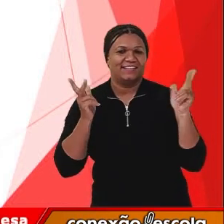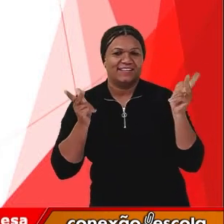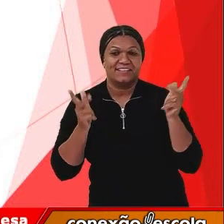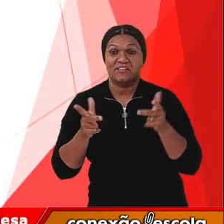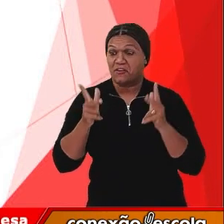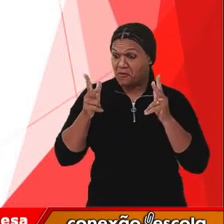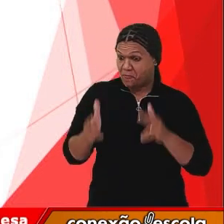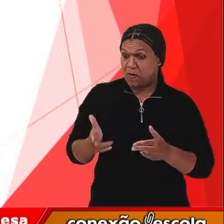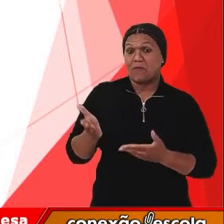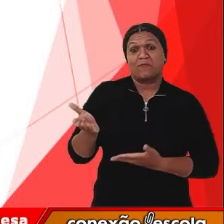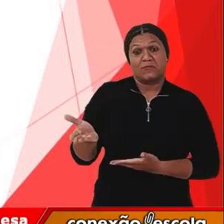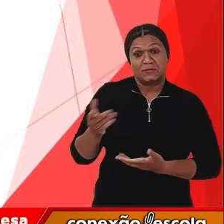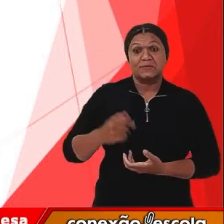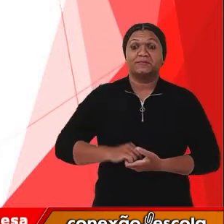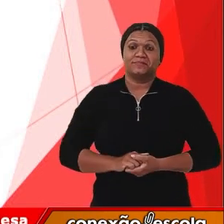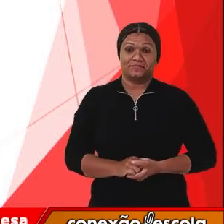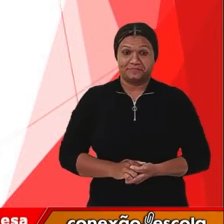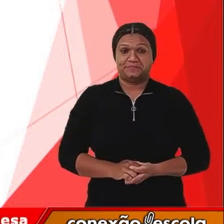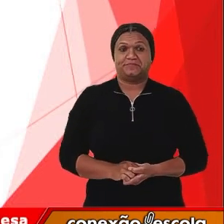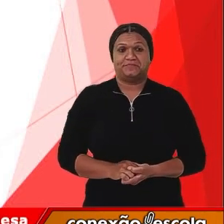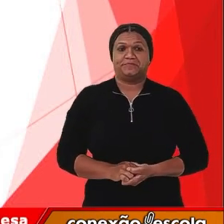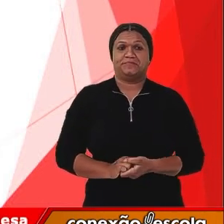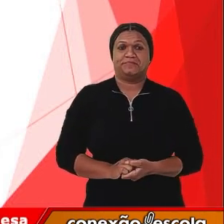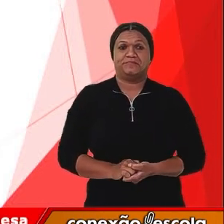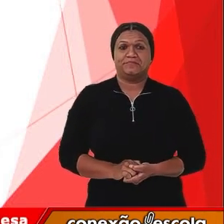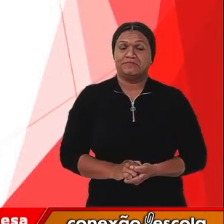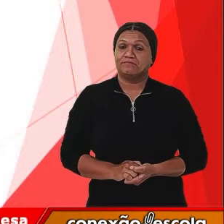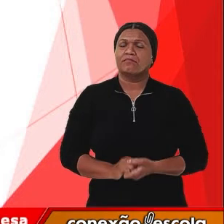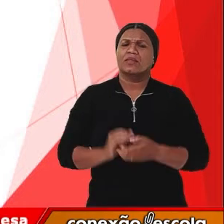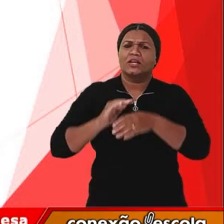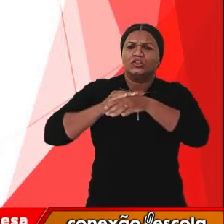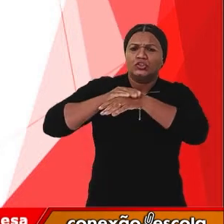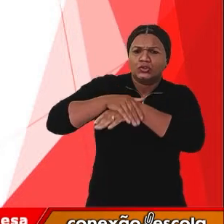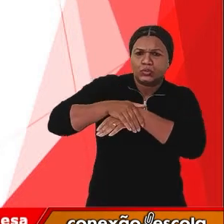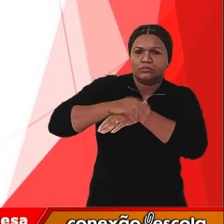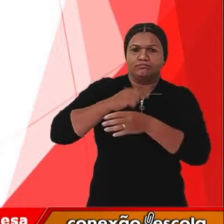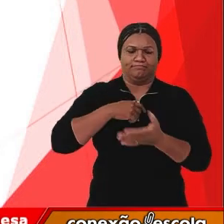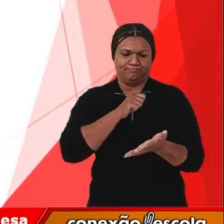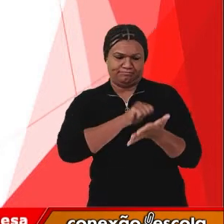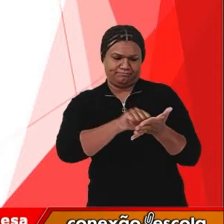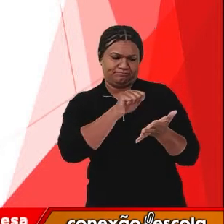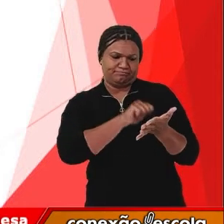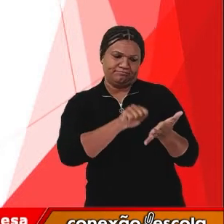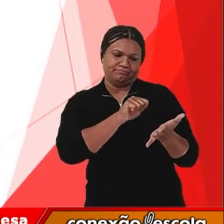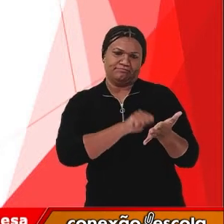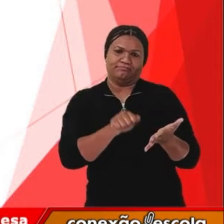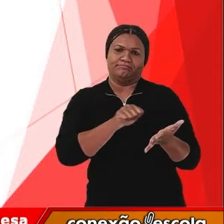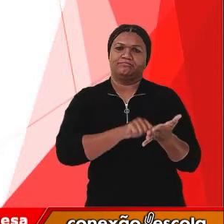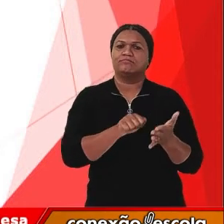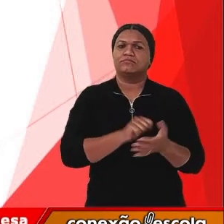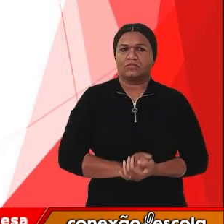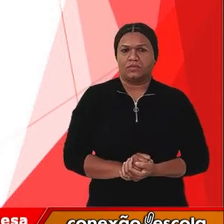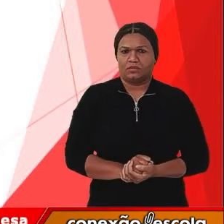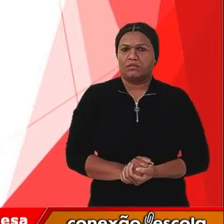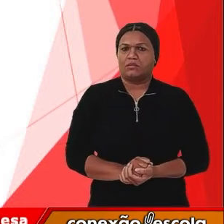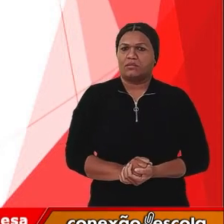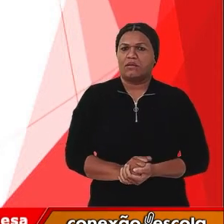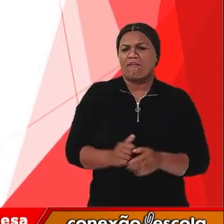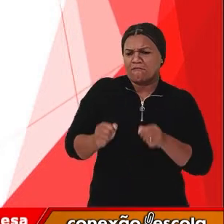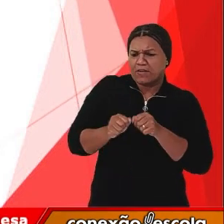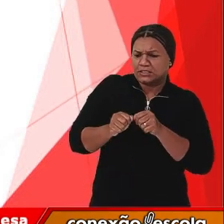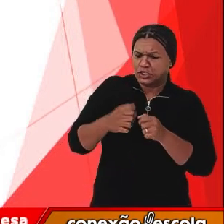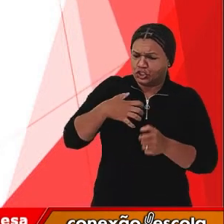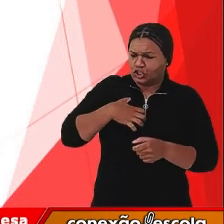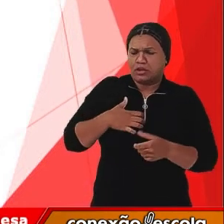ser igualzinho a você e de noite quando escrevo fazer como